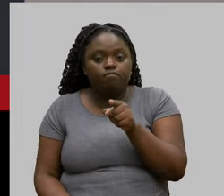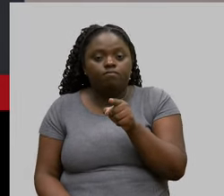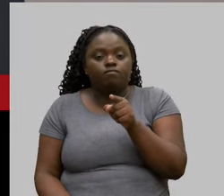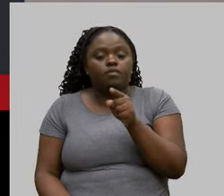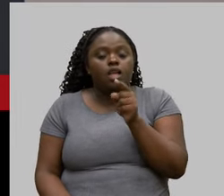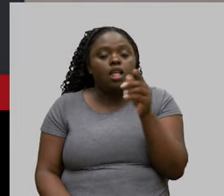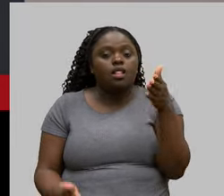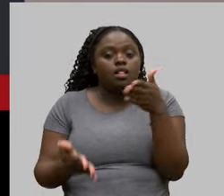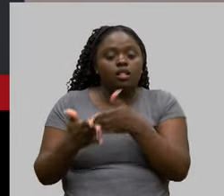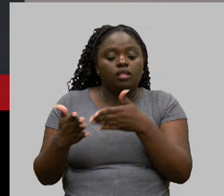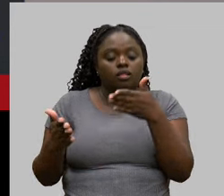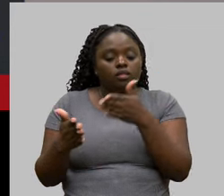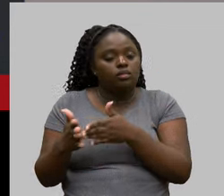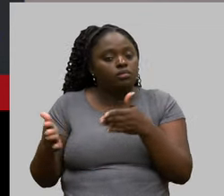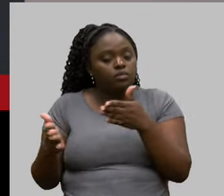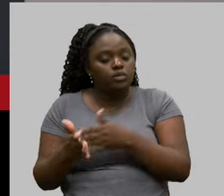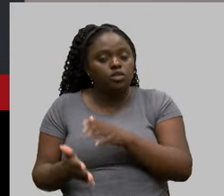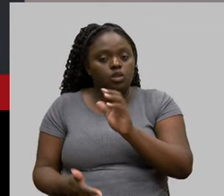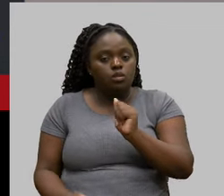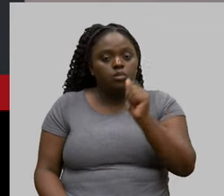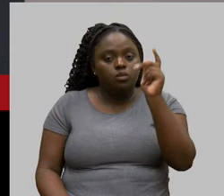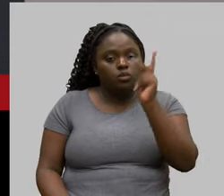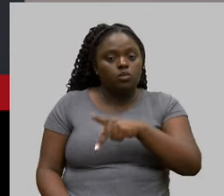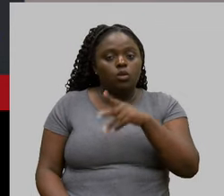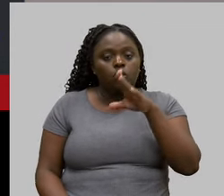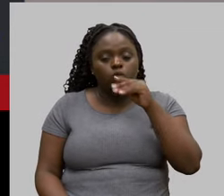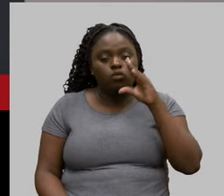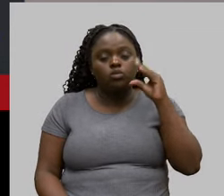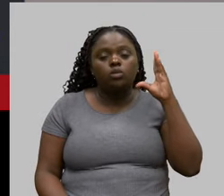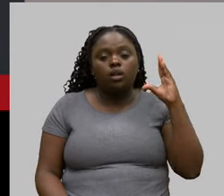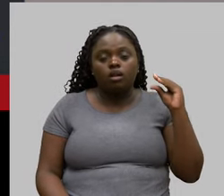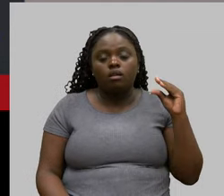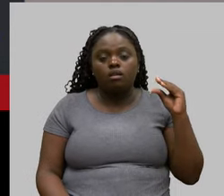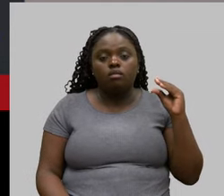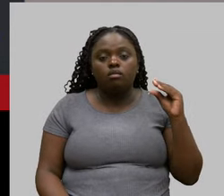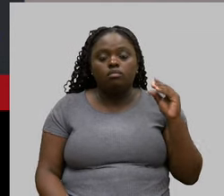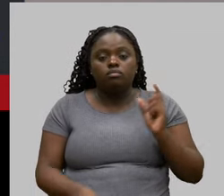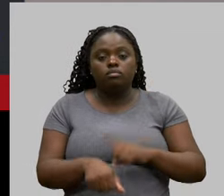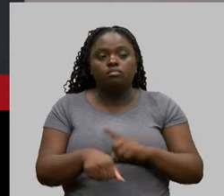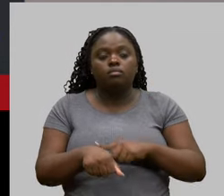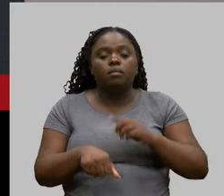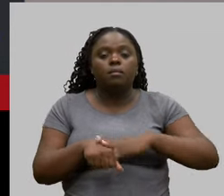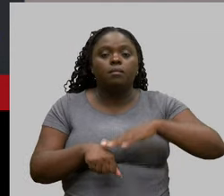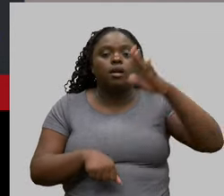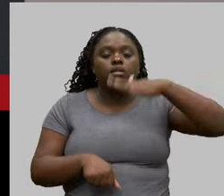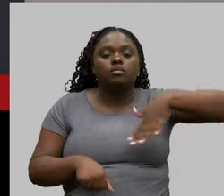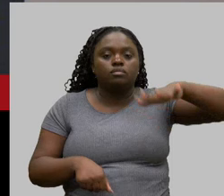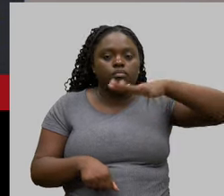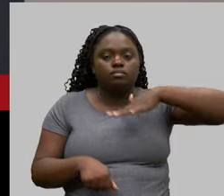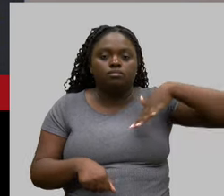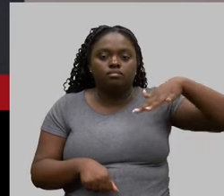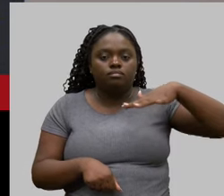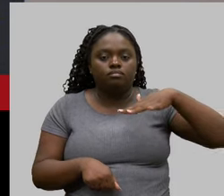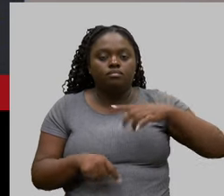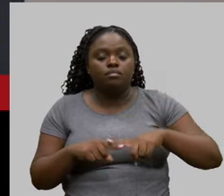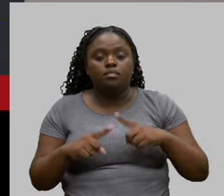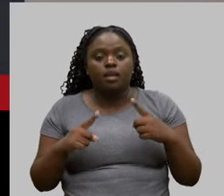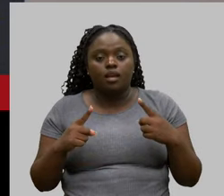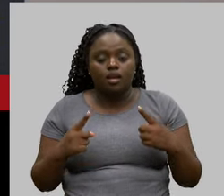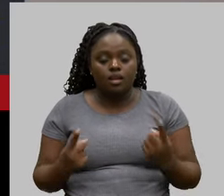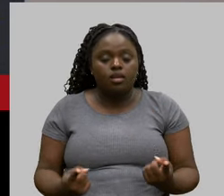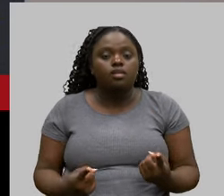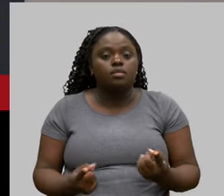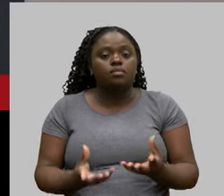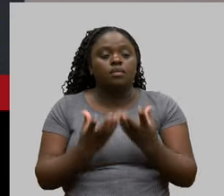limite a aposentadoria do servidor ao teto máximo do regime geral mas a Adesão continua